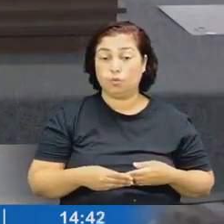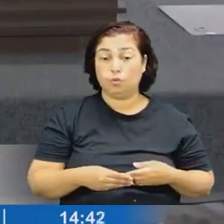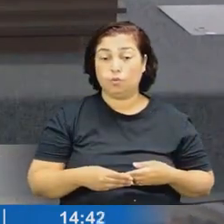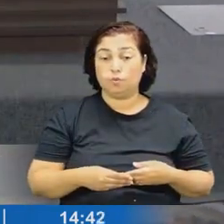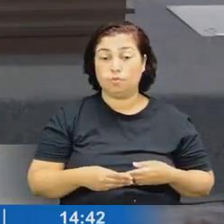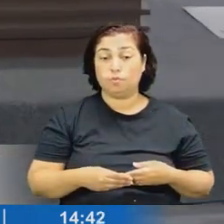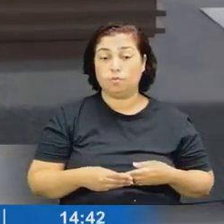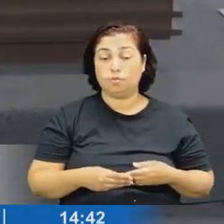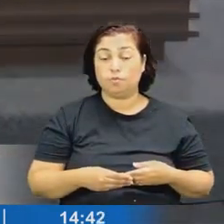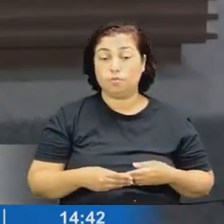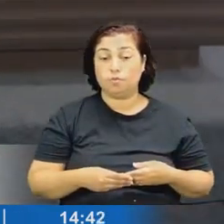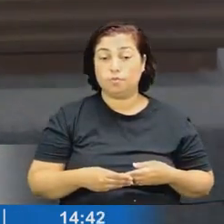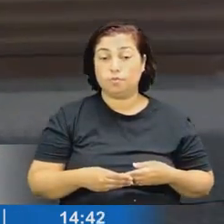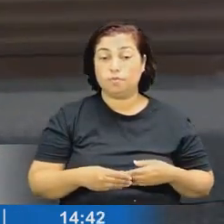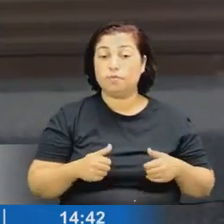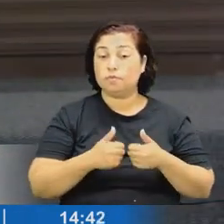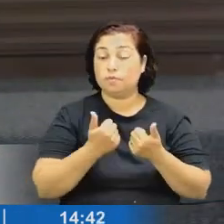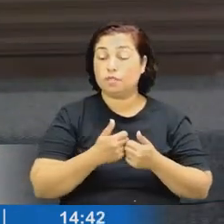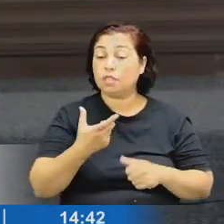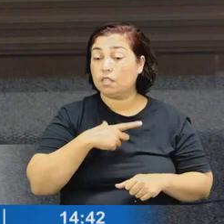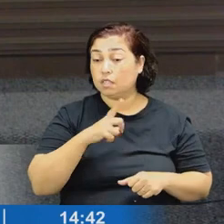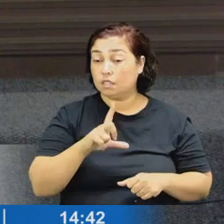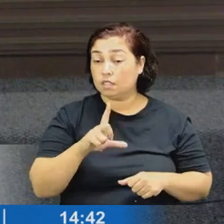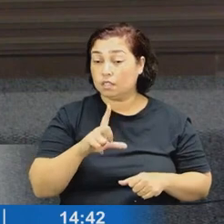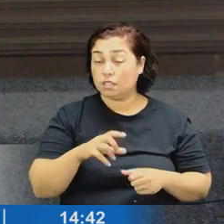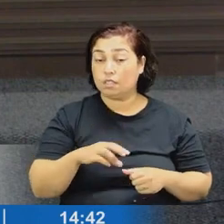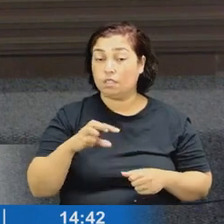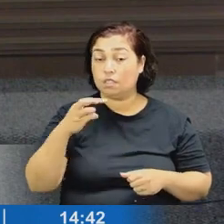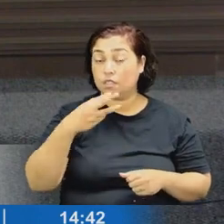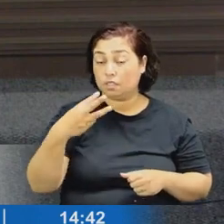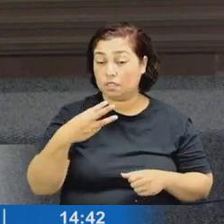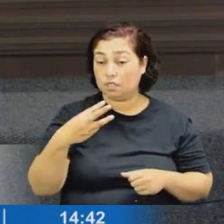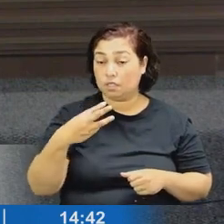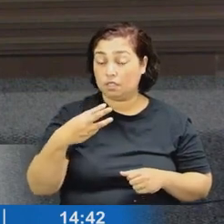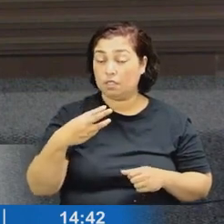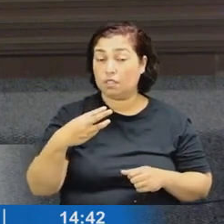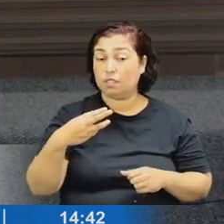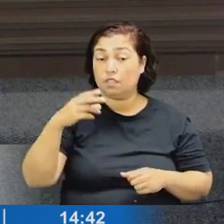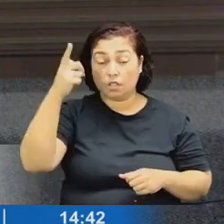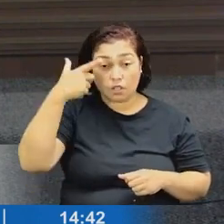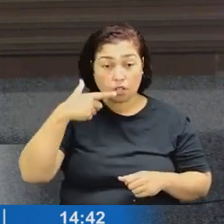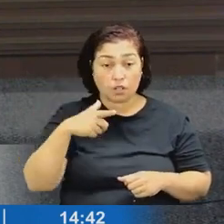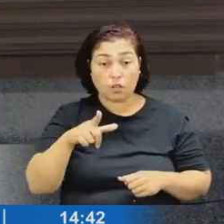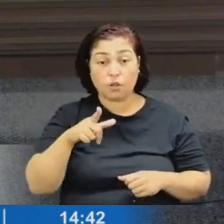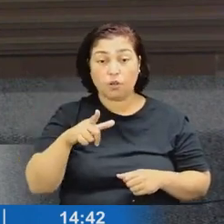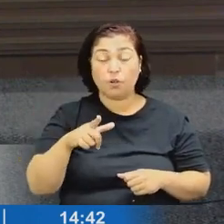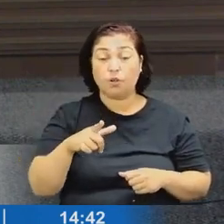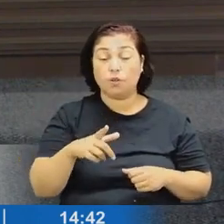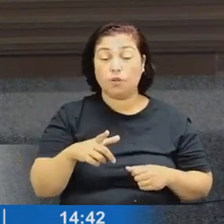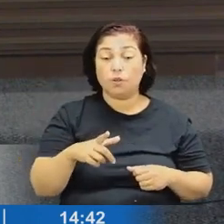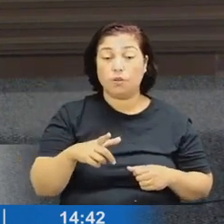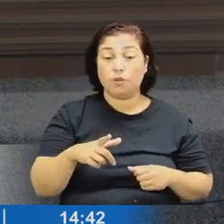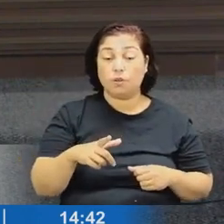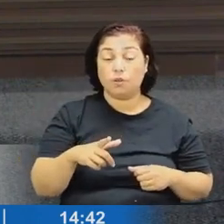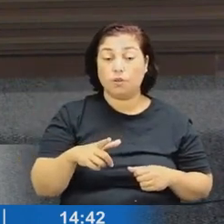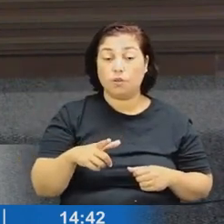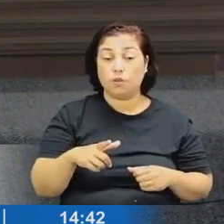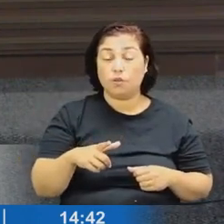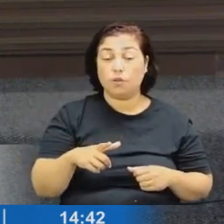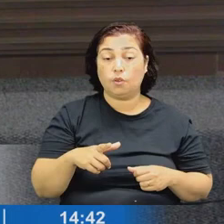tinha 20 anos ontem o atleta ele tem três prerrogativas para conseguir performar mesmo